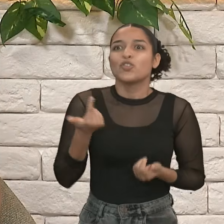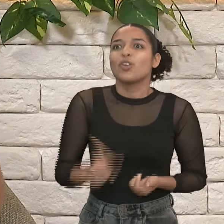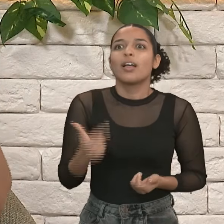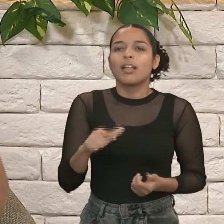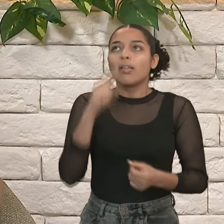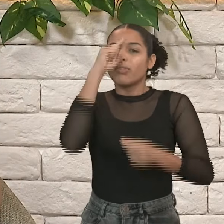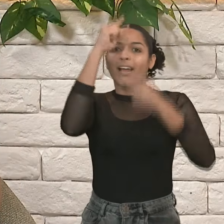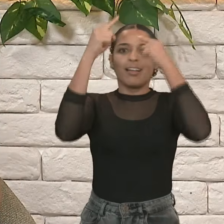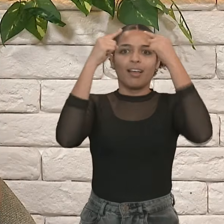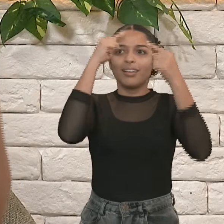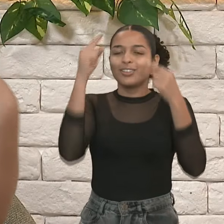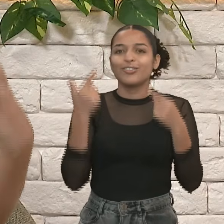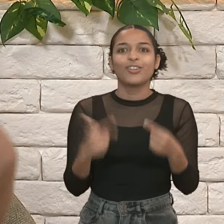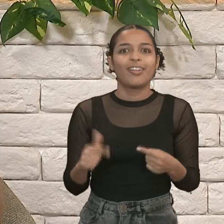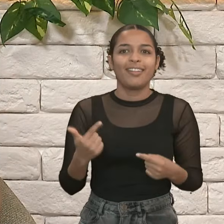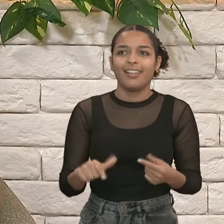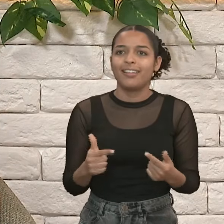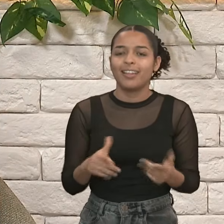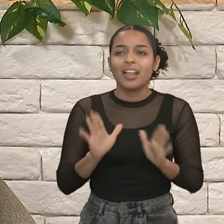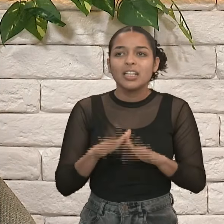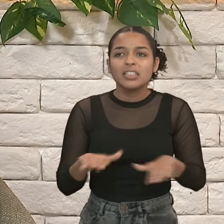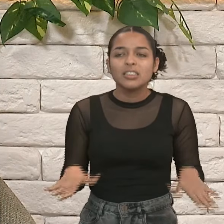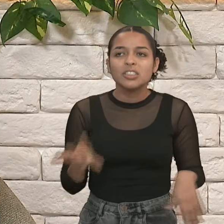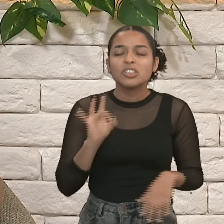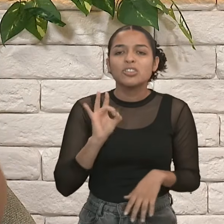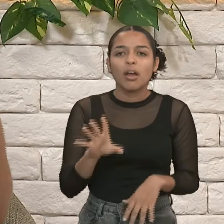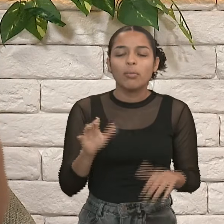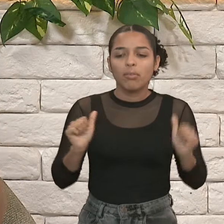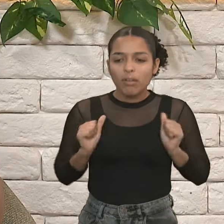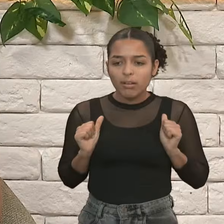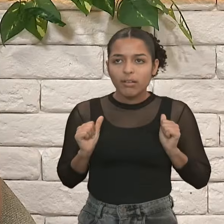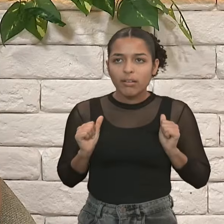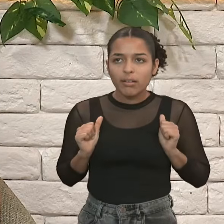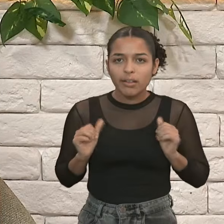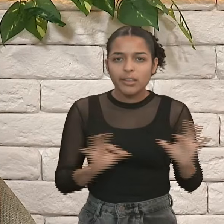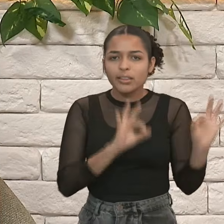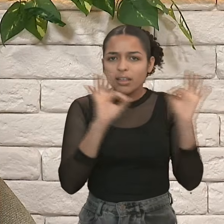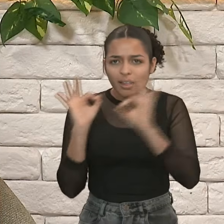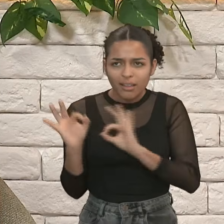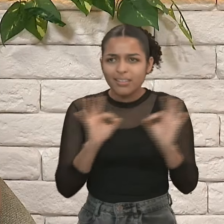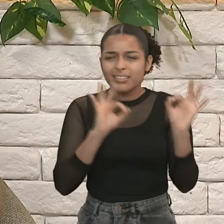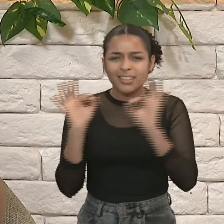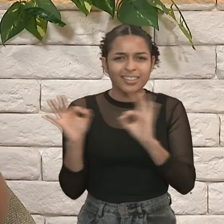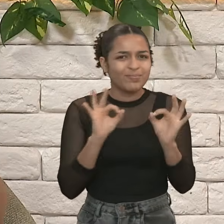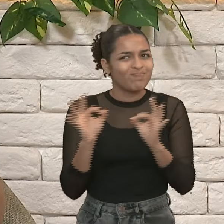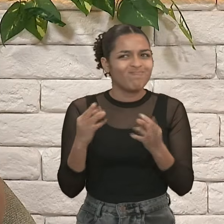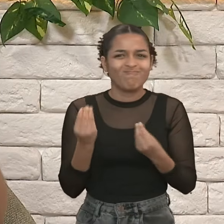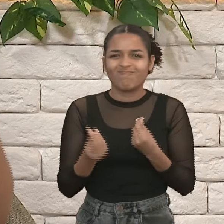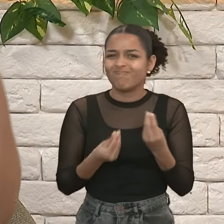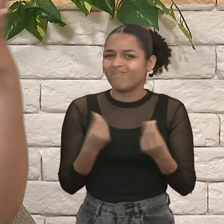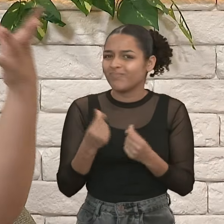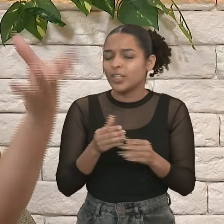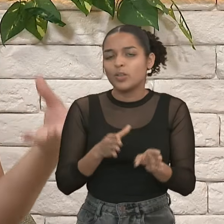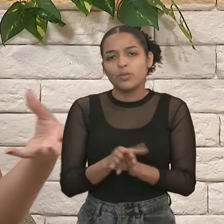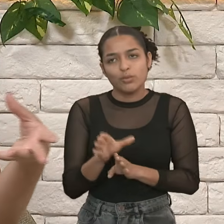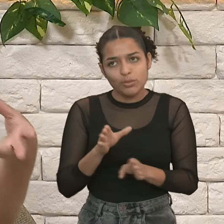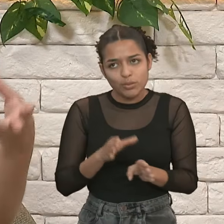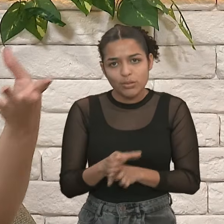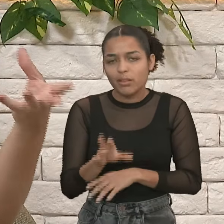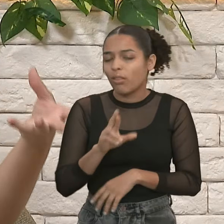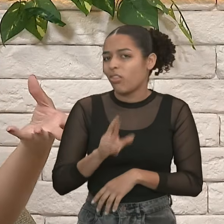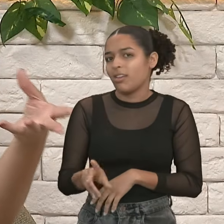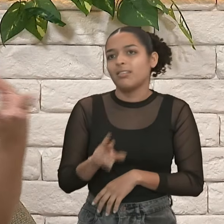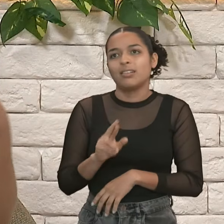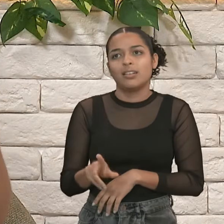a criança nessa posição muito passiva perante a tela, também é um uso que a gente, em geral, não recomenda. E a